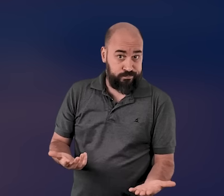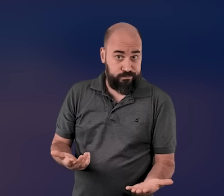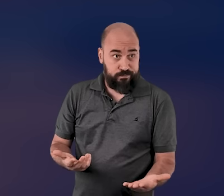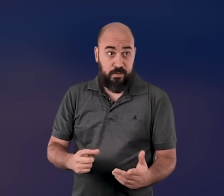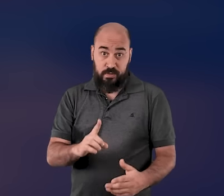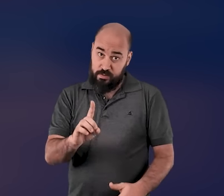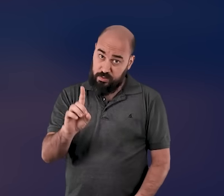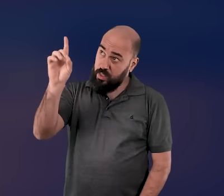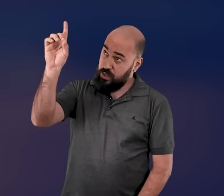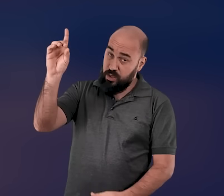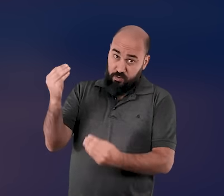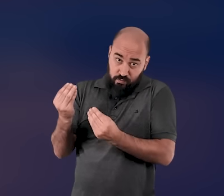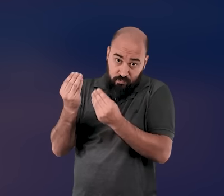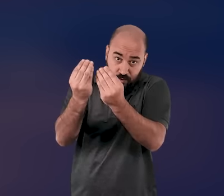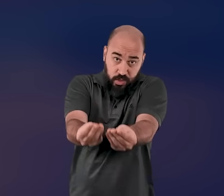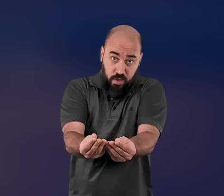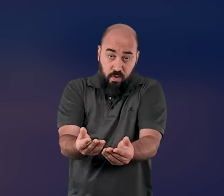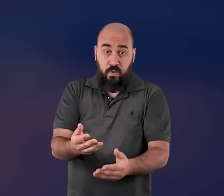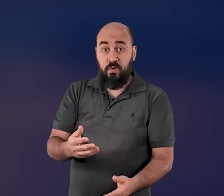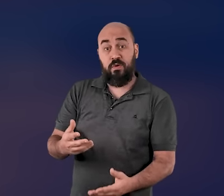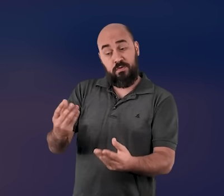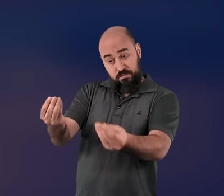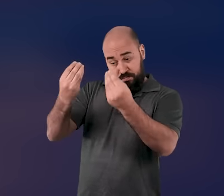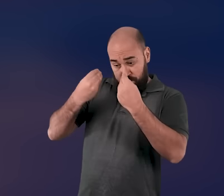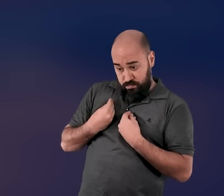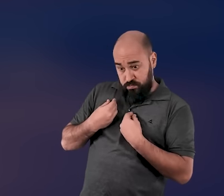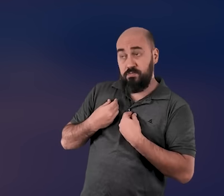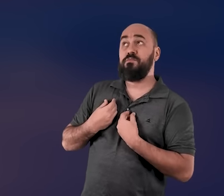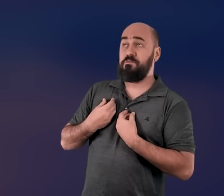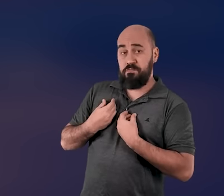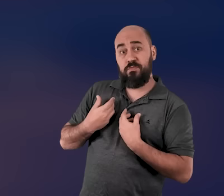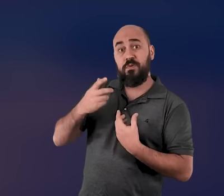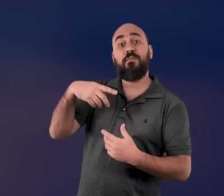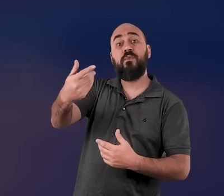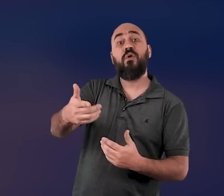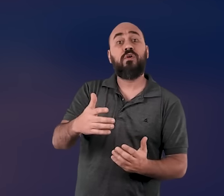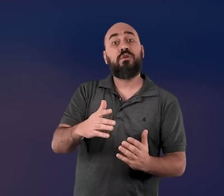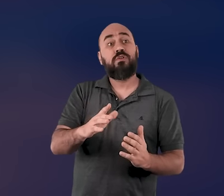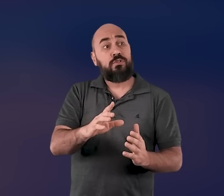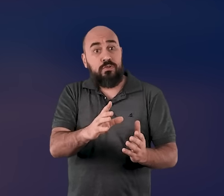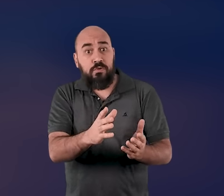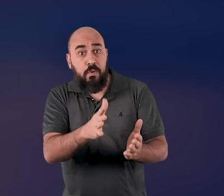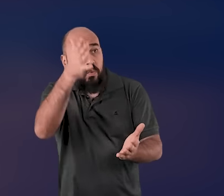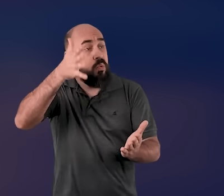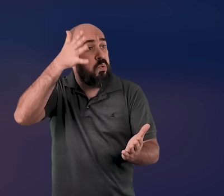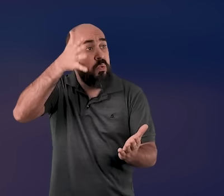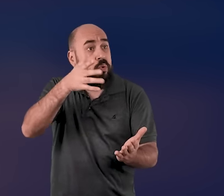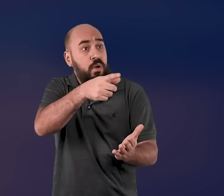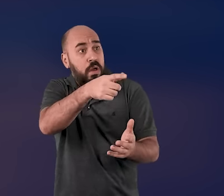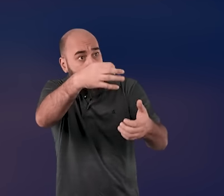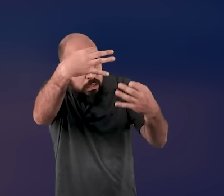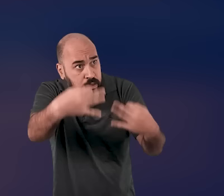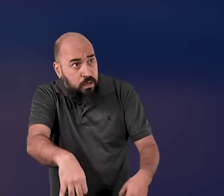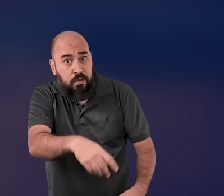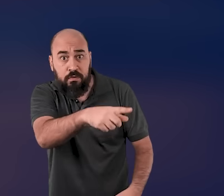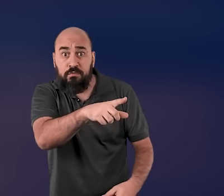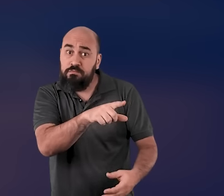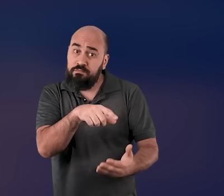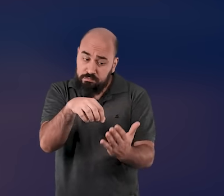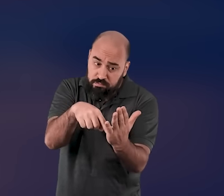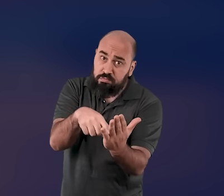Senhor, depois nos foi confirmada pelos que a ouviram. Também Deus testemunhou juntamente com eles, por meio